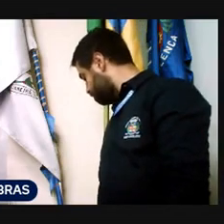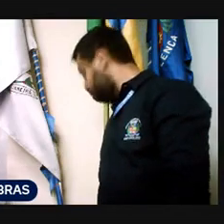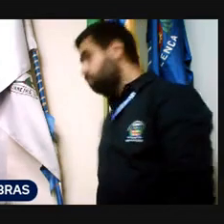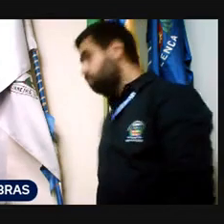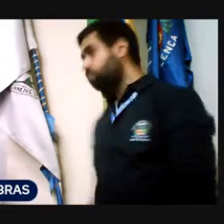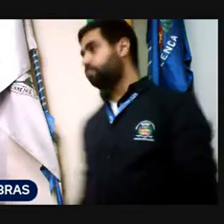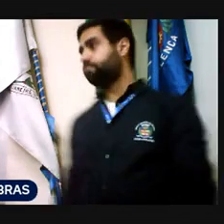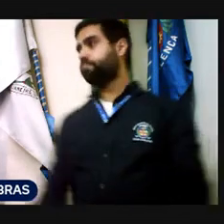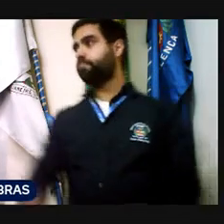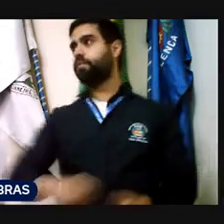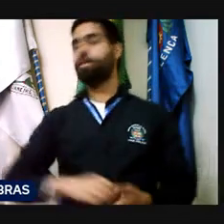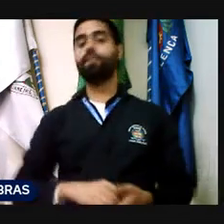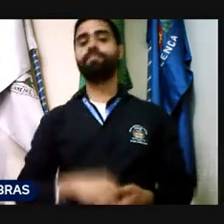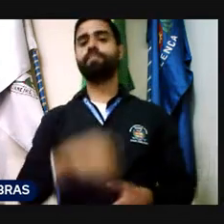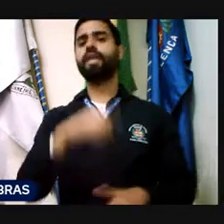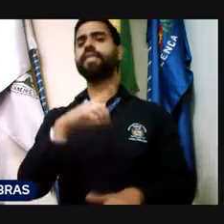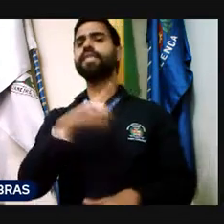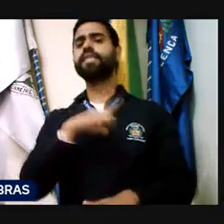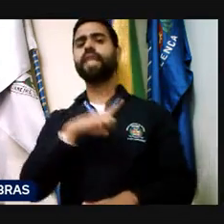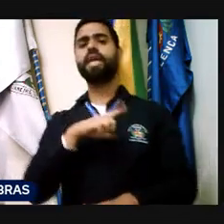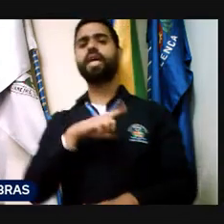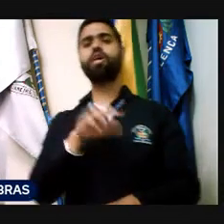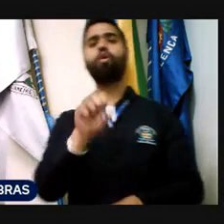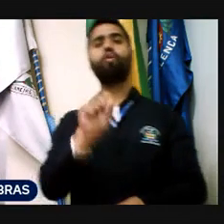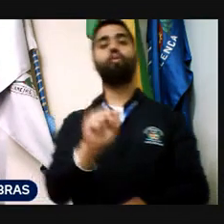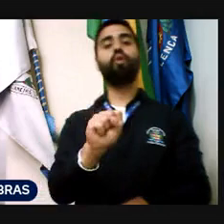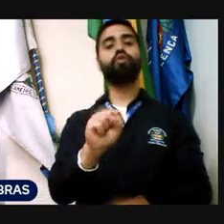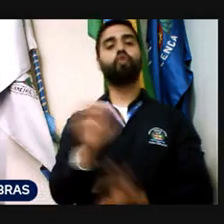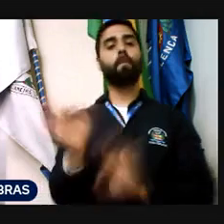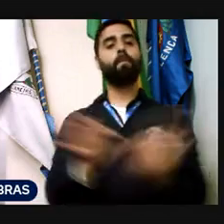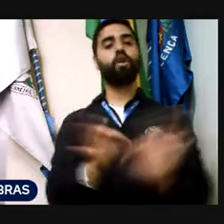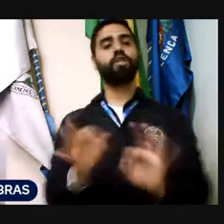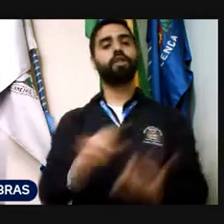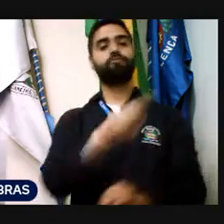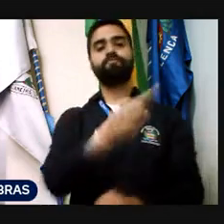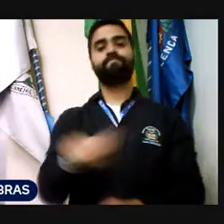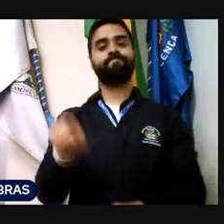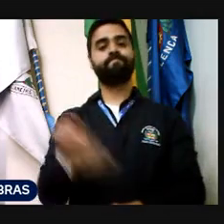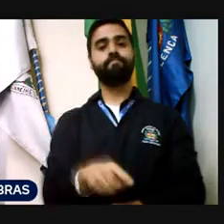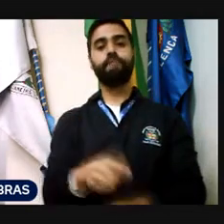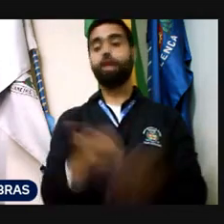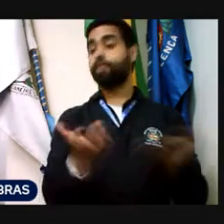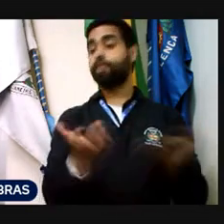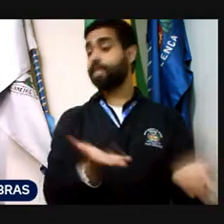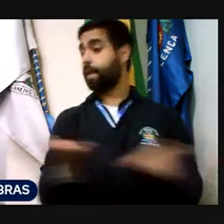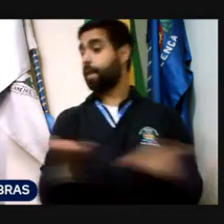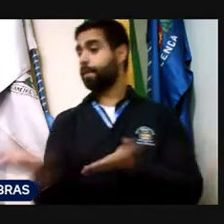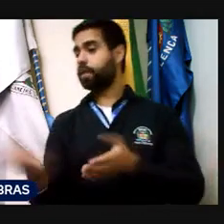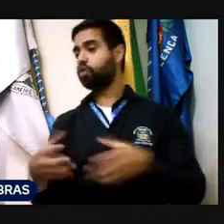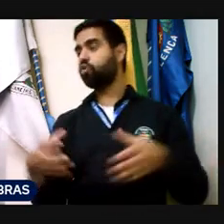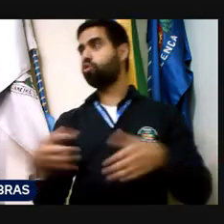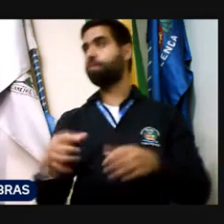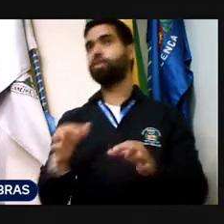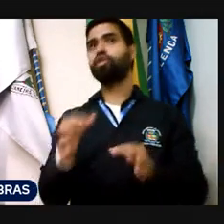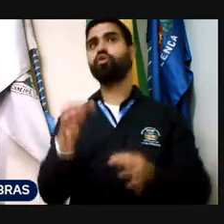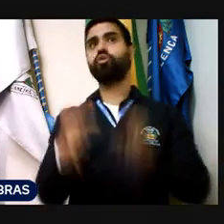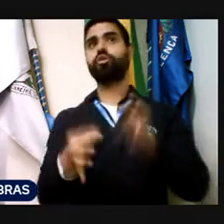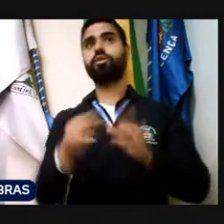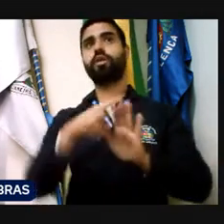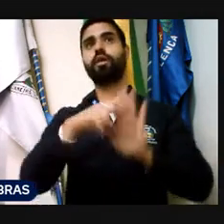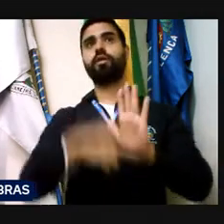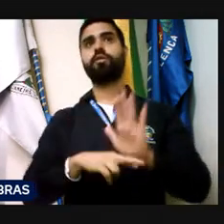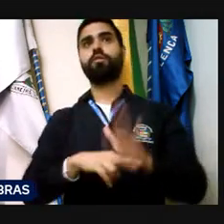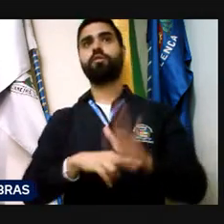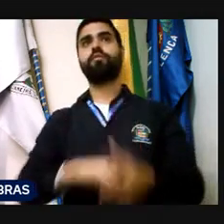Temos 8 projetos vetados, que será encaminhado à Comissão de Justiça em